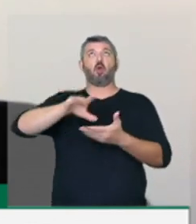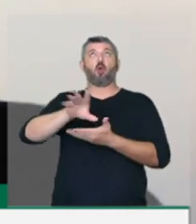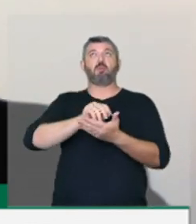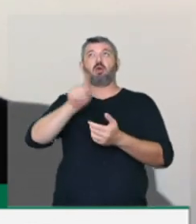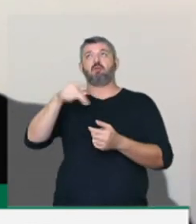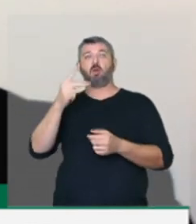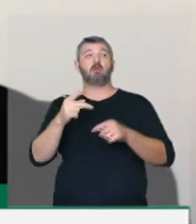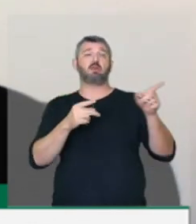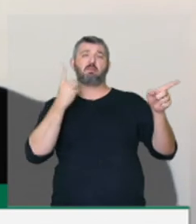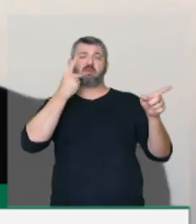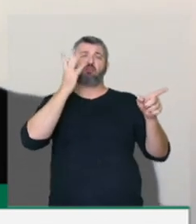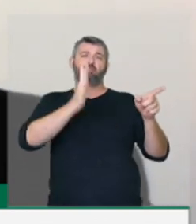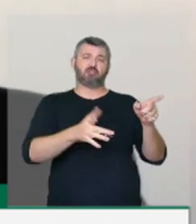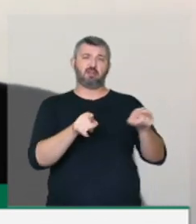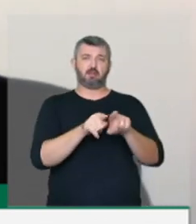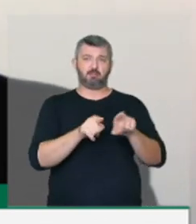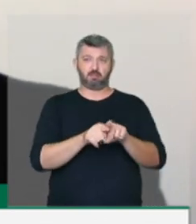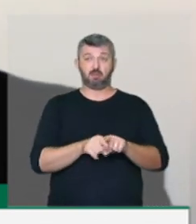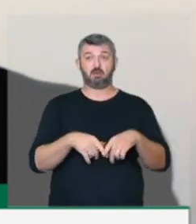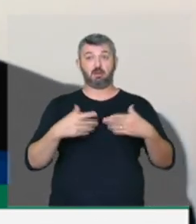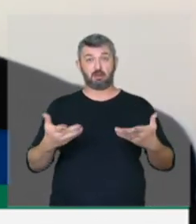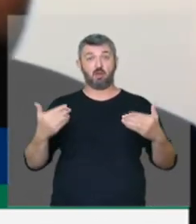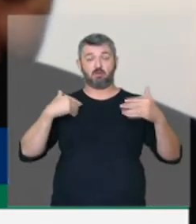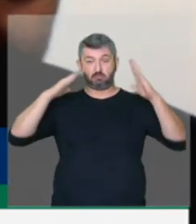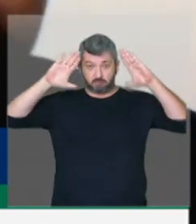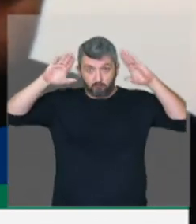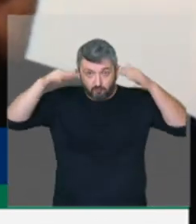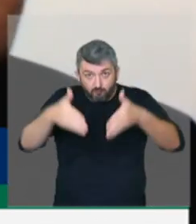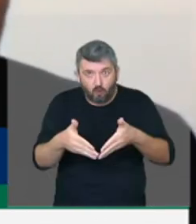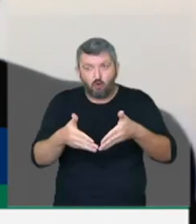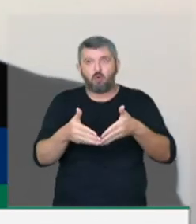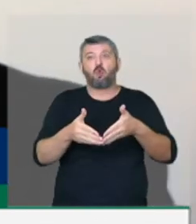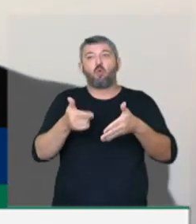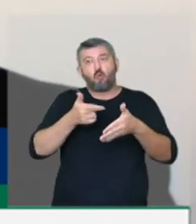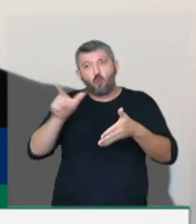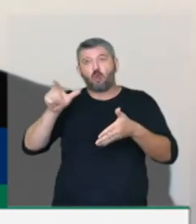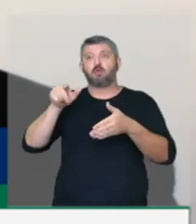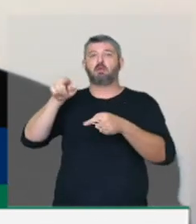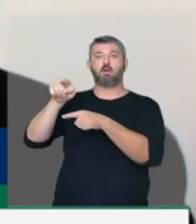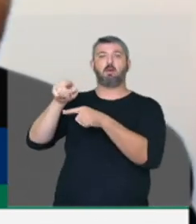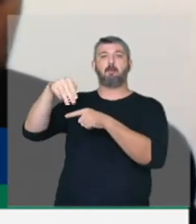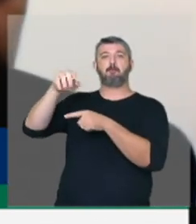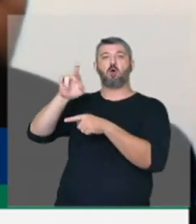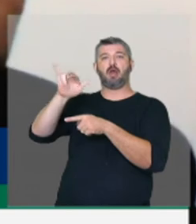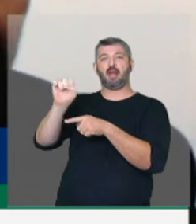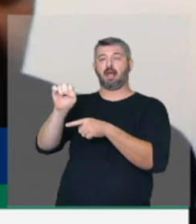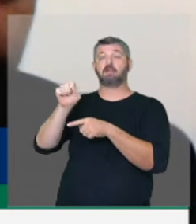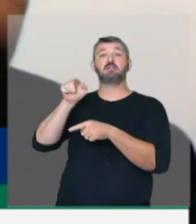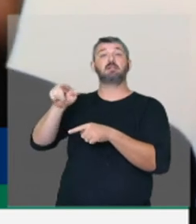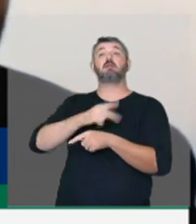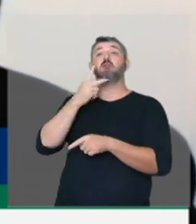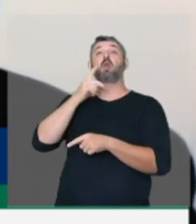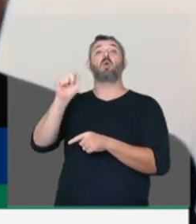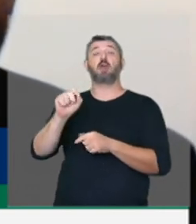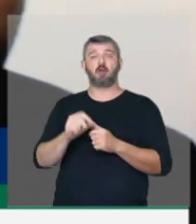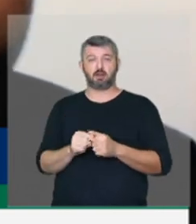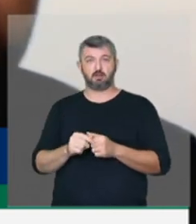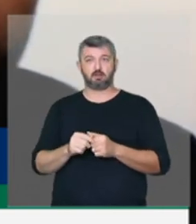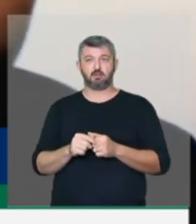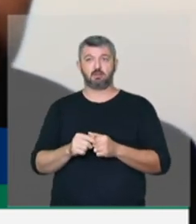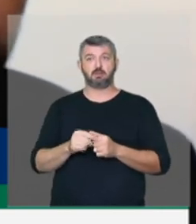Daniel Silveira. Eu passo, portanto, a me debruçar sobre outra fala também do ministro, quando ele se debruça especificamente